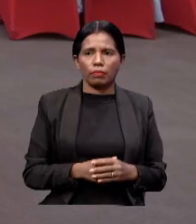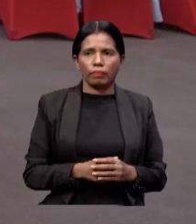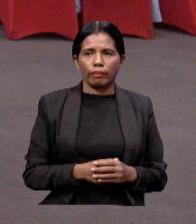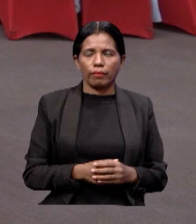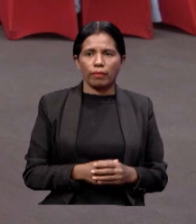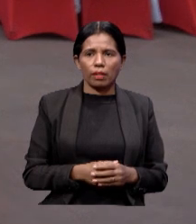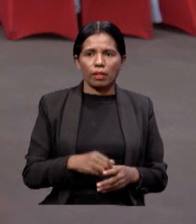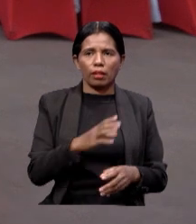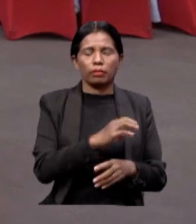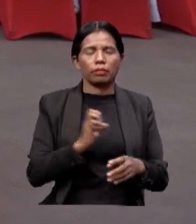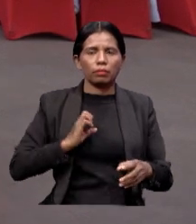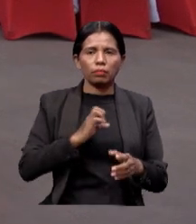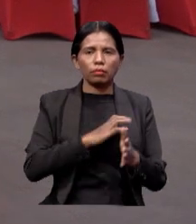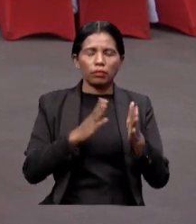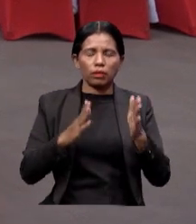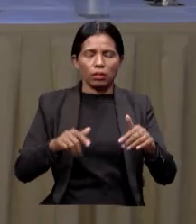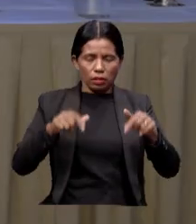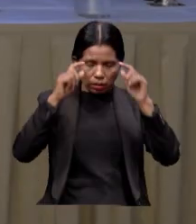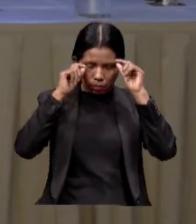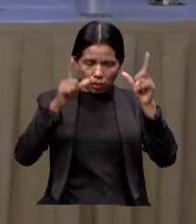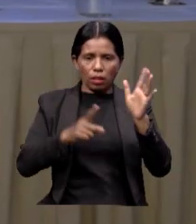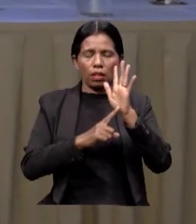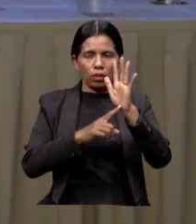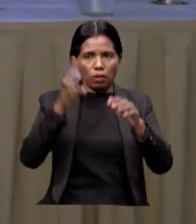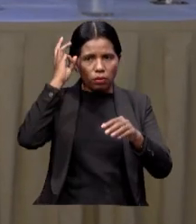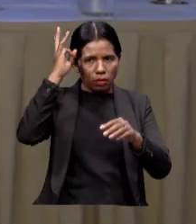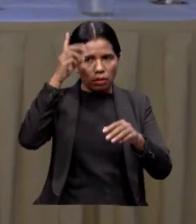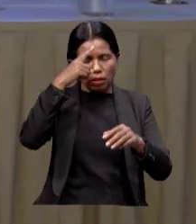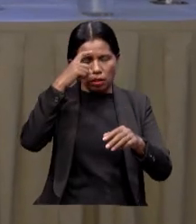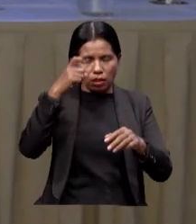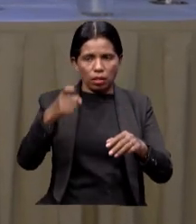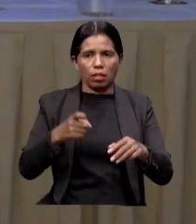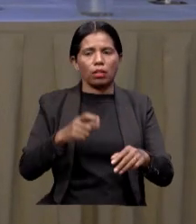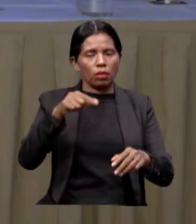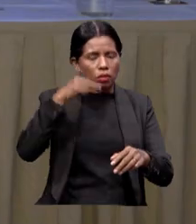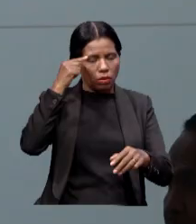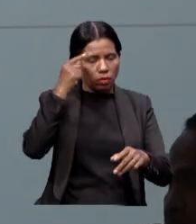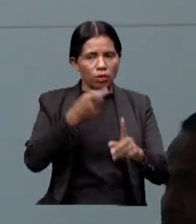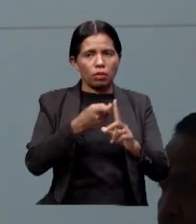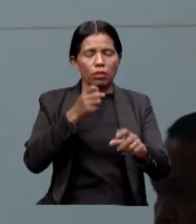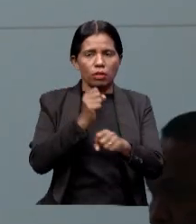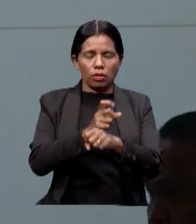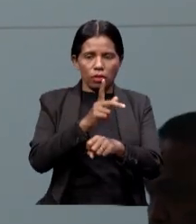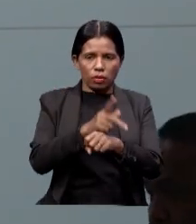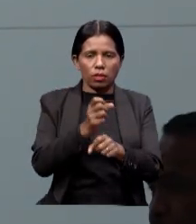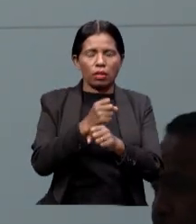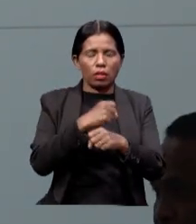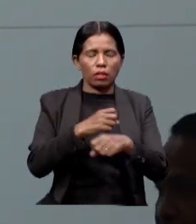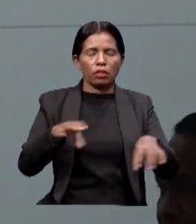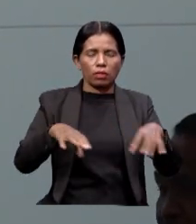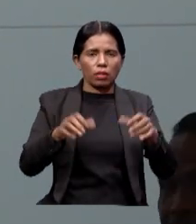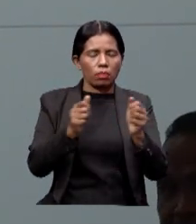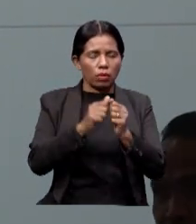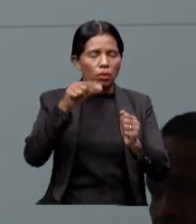Deputado embaixador Coreia Sul e Timor-Leste, há tal preocupação nem, também durante o governo, lhe russo se fope, ralo acordo com o governo